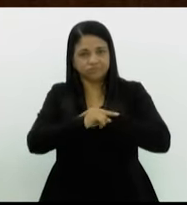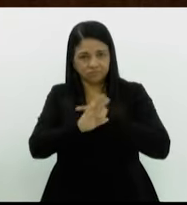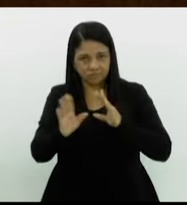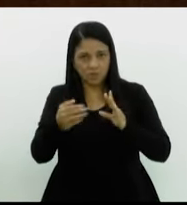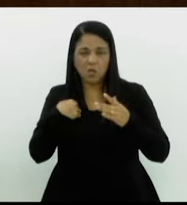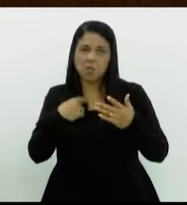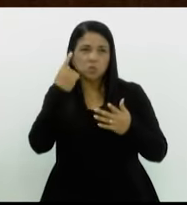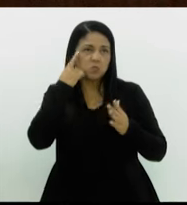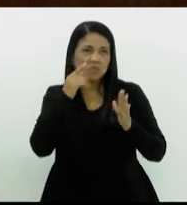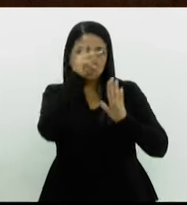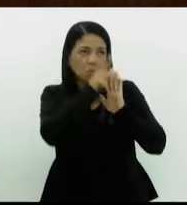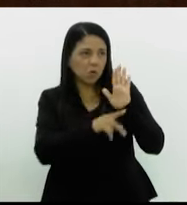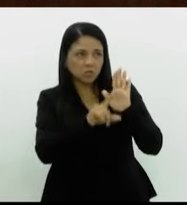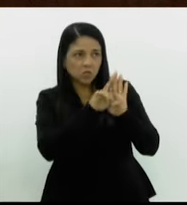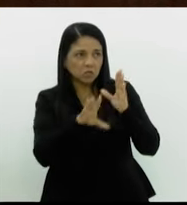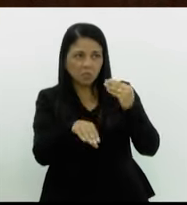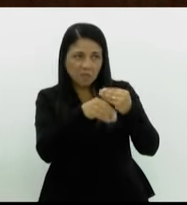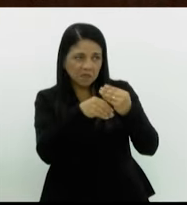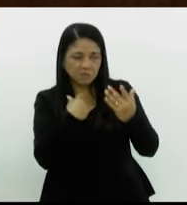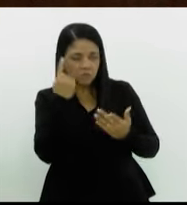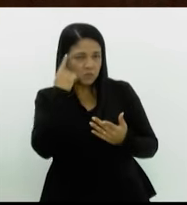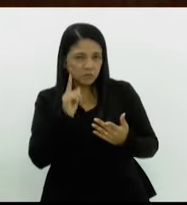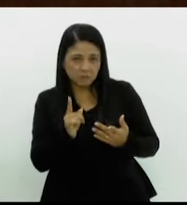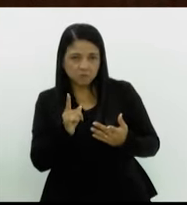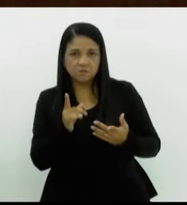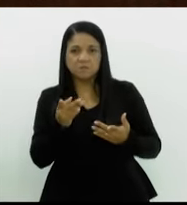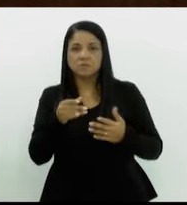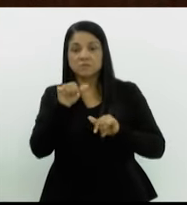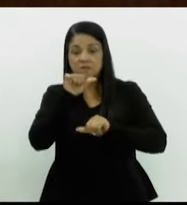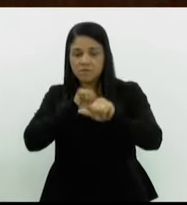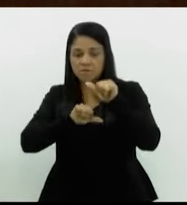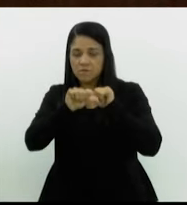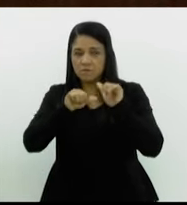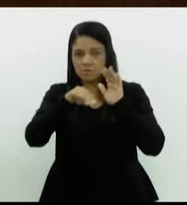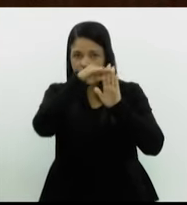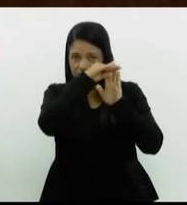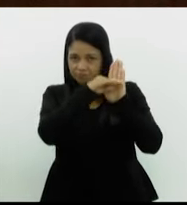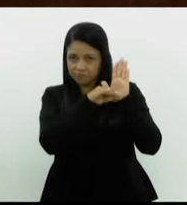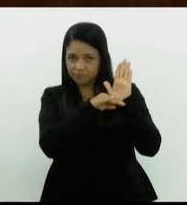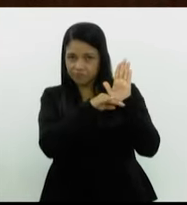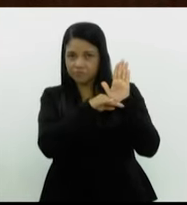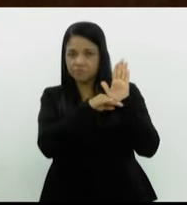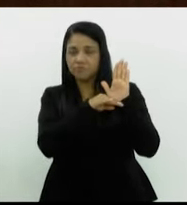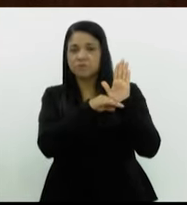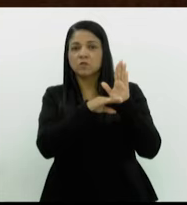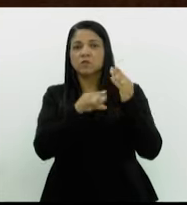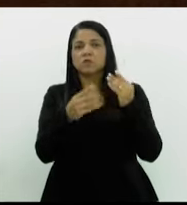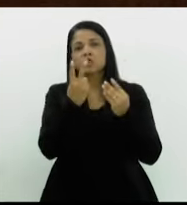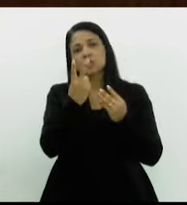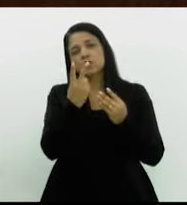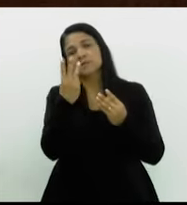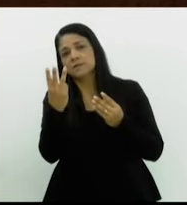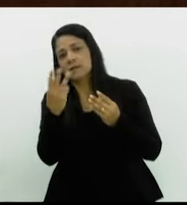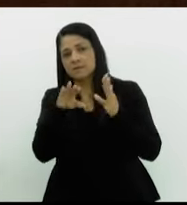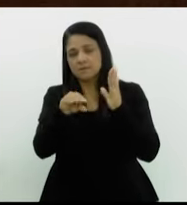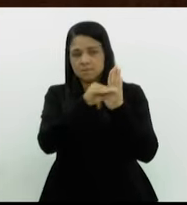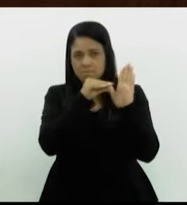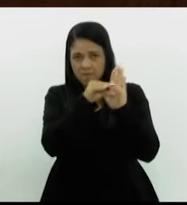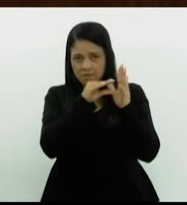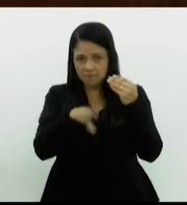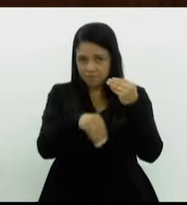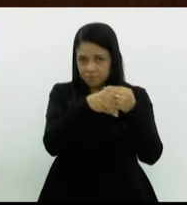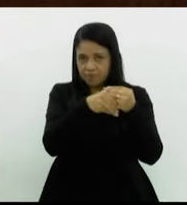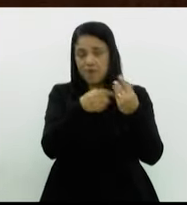Não. Então, essa, invertendo, o governo produz lá duas, três emendas necessárias para depois